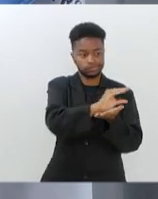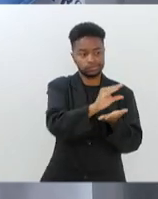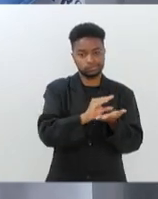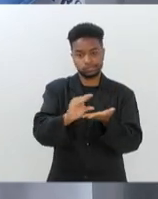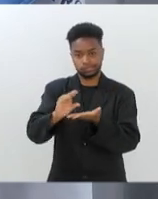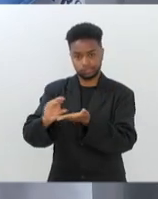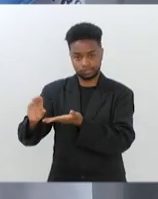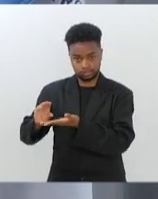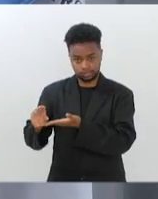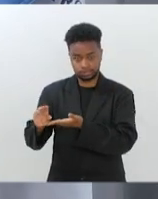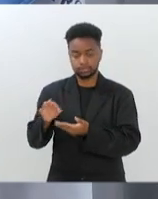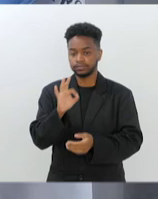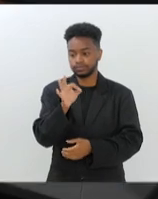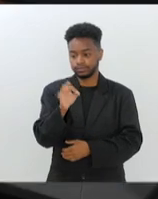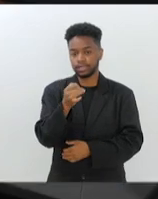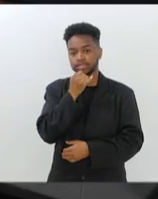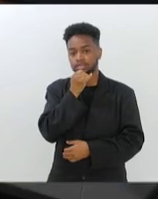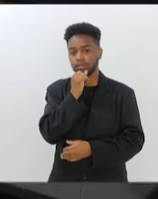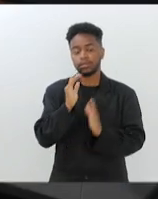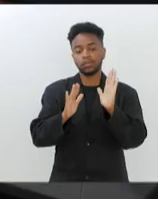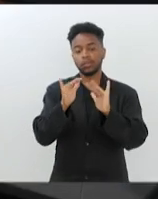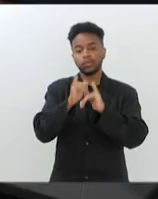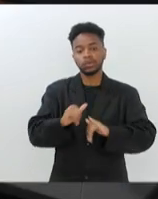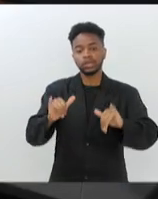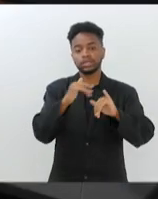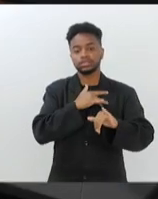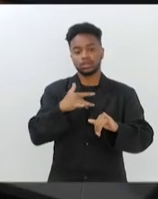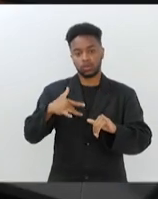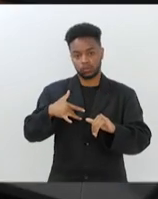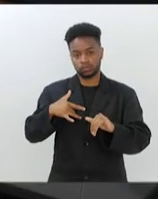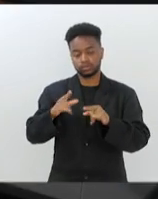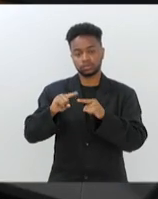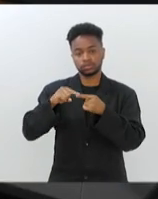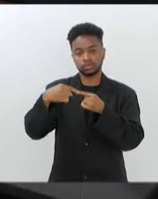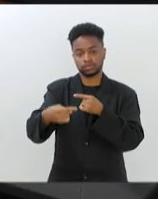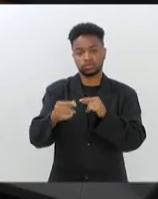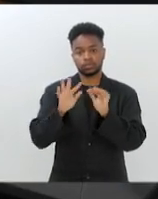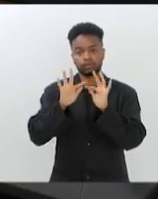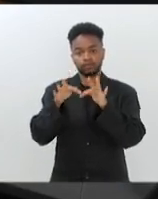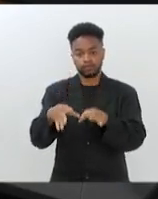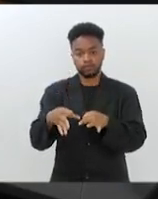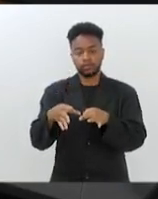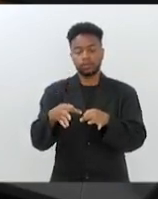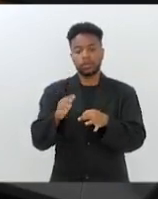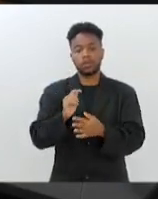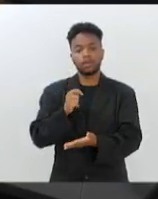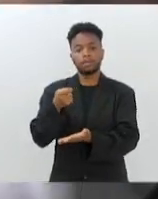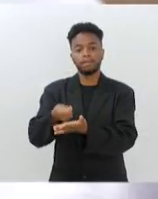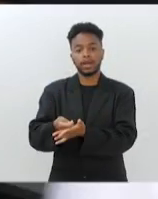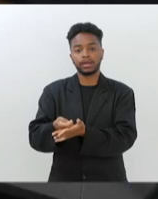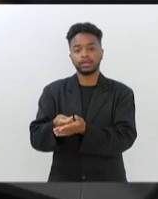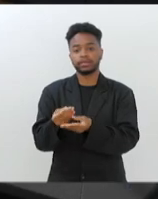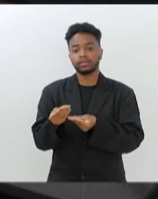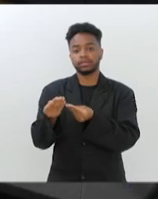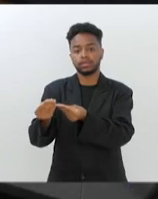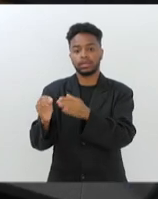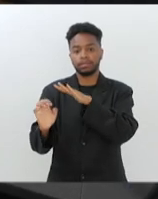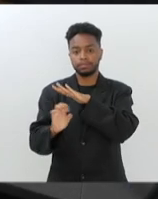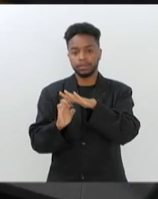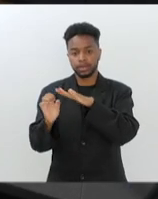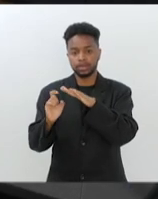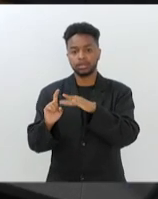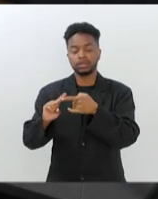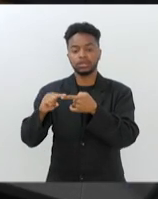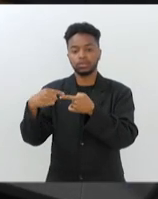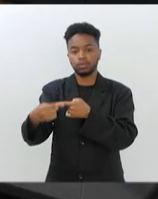civil isso uma campanha por exemplo que seja feita de Saúde ao fim ela é direcionada o pagamento ali pra agência que vai fazer o pagamento